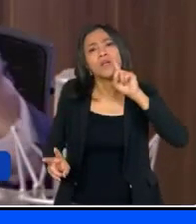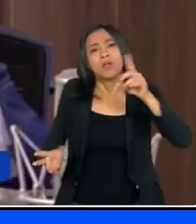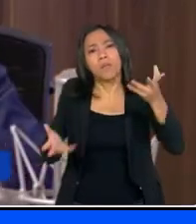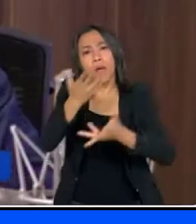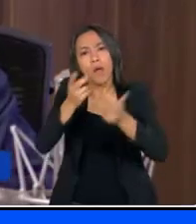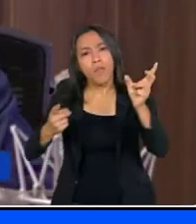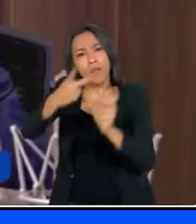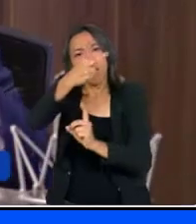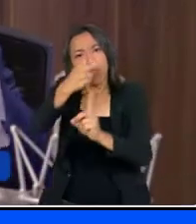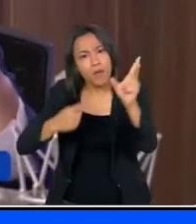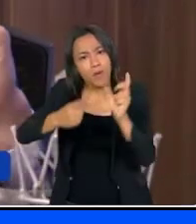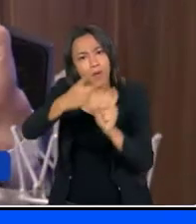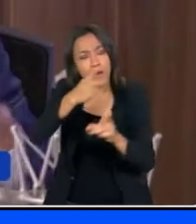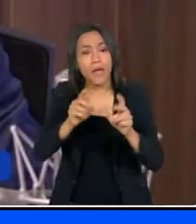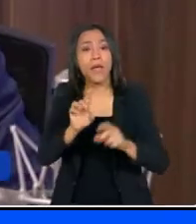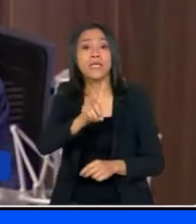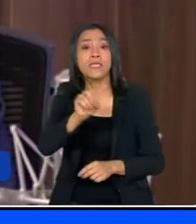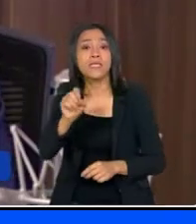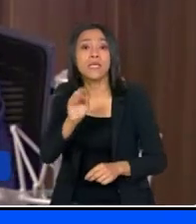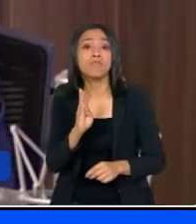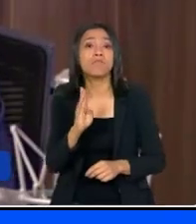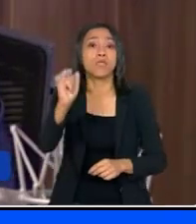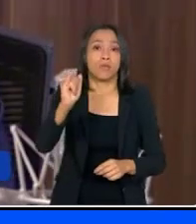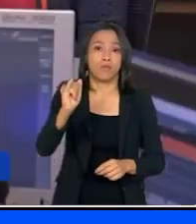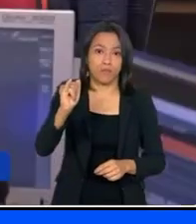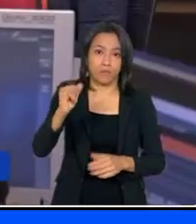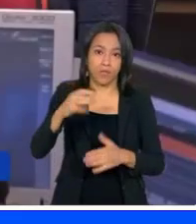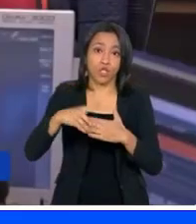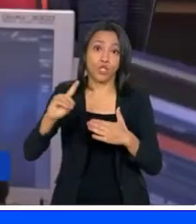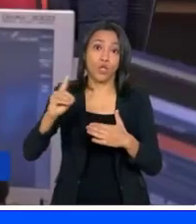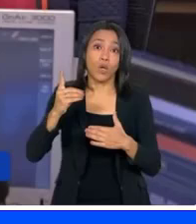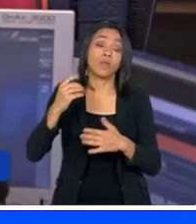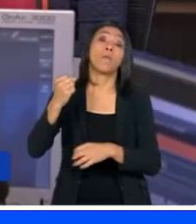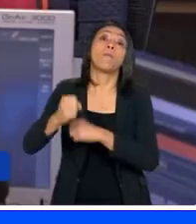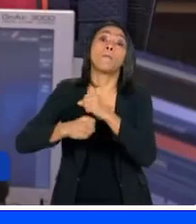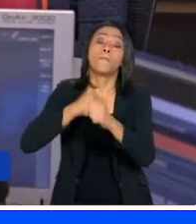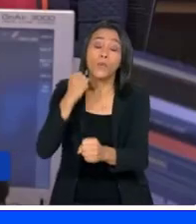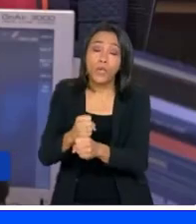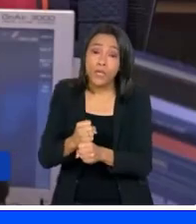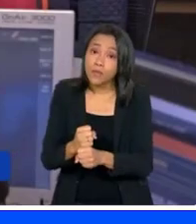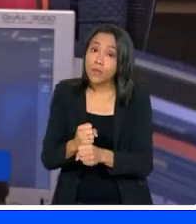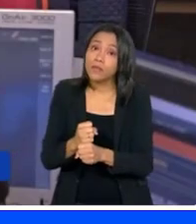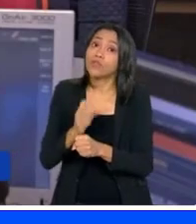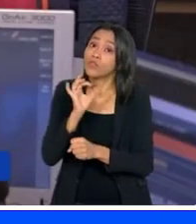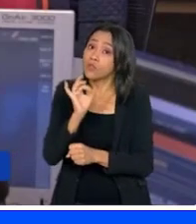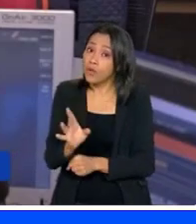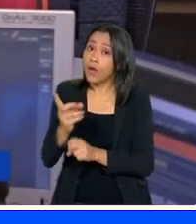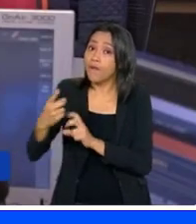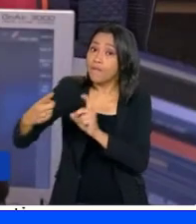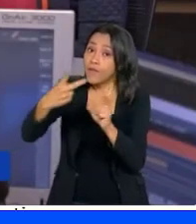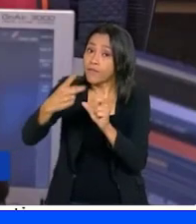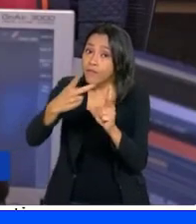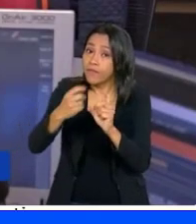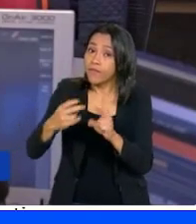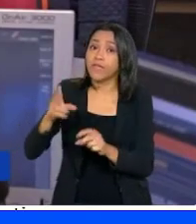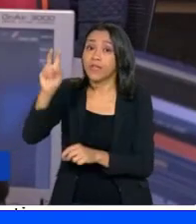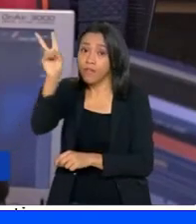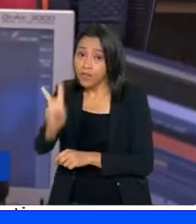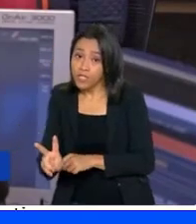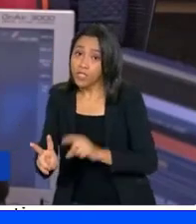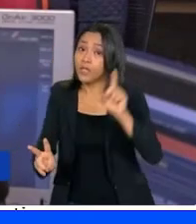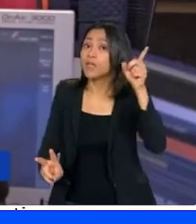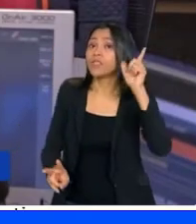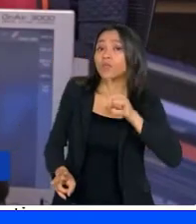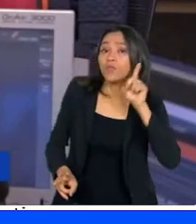para o Vietnã em 100 bilhões de dólares por ano. Só entre o comércio entre os dois países. A nossa é superavitária em